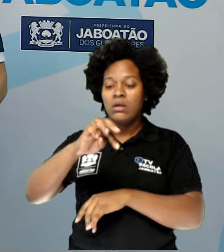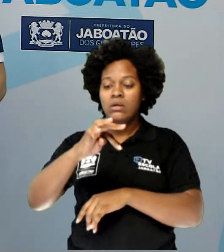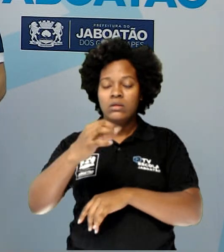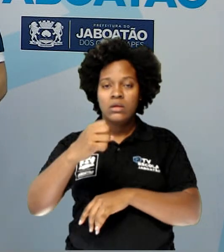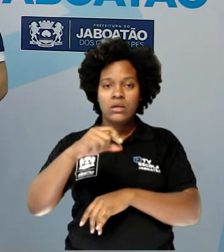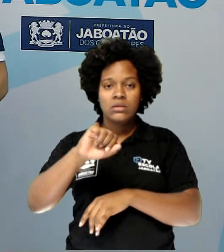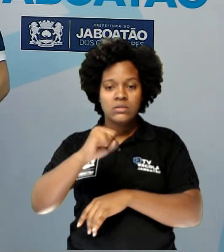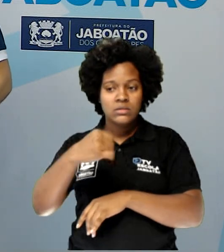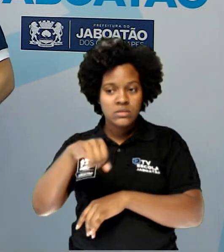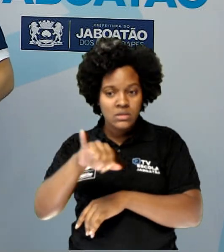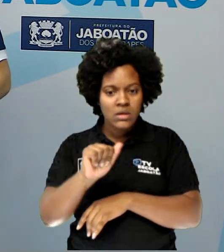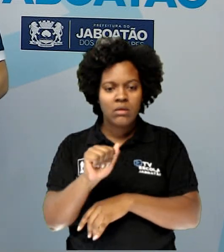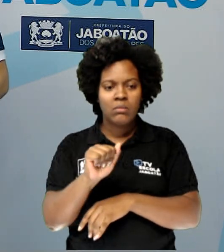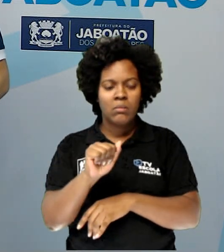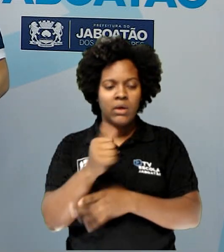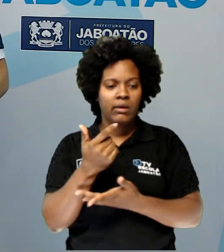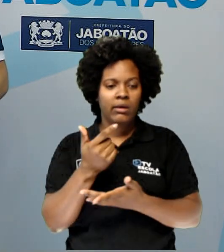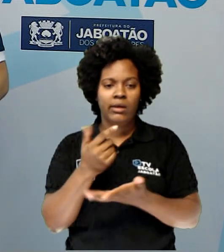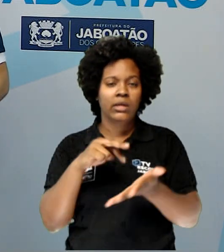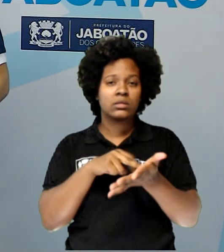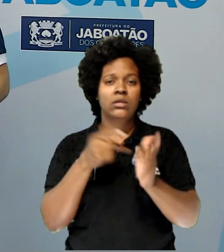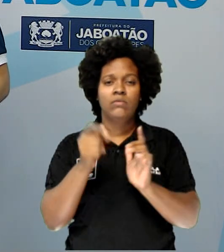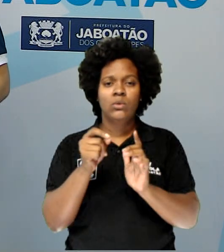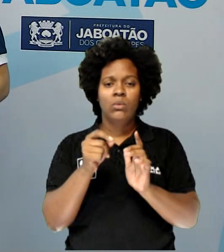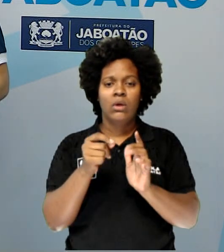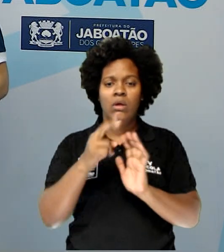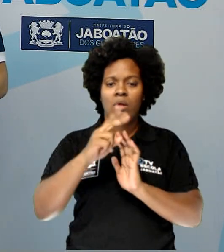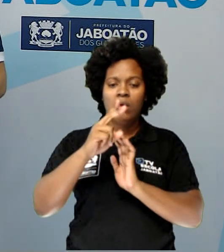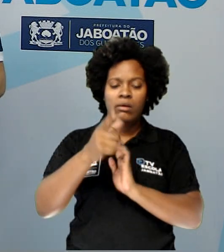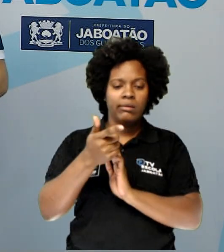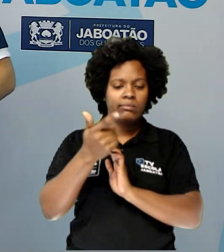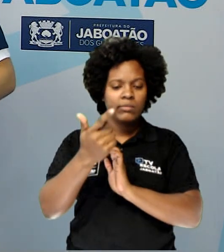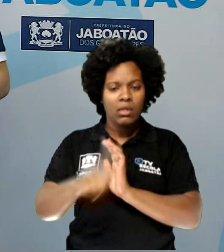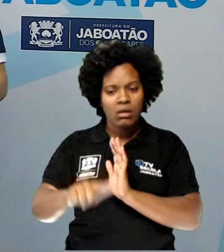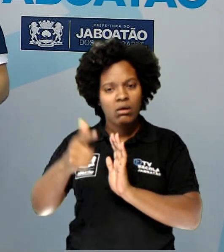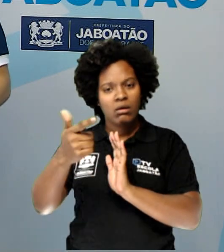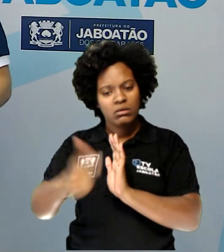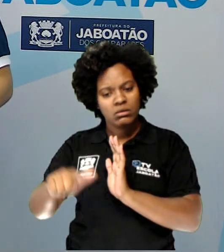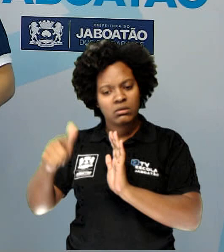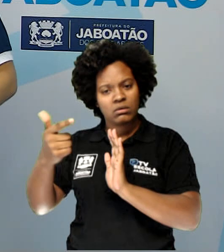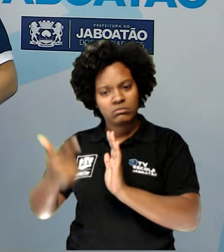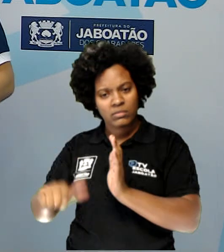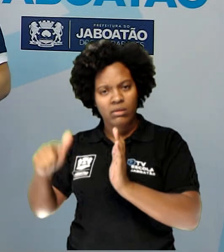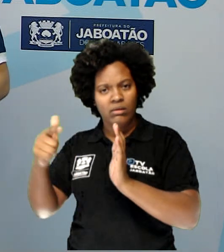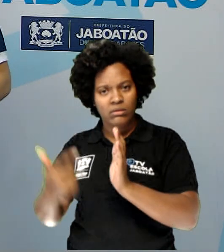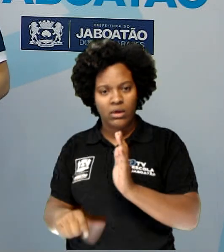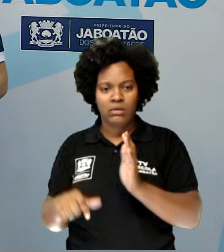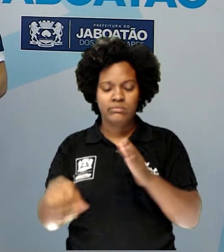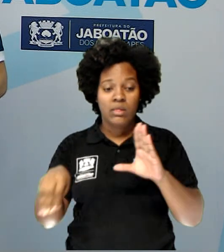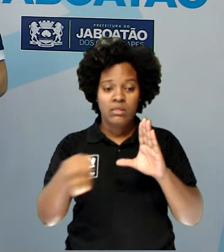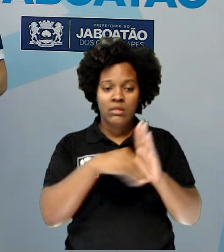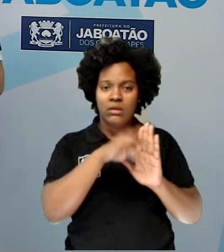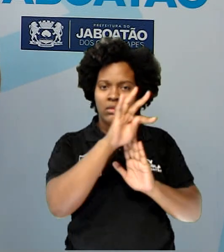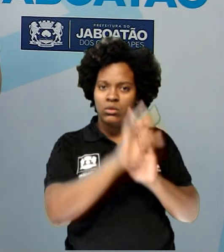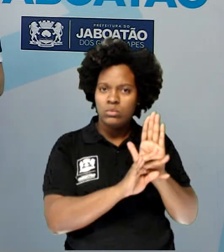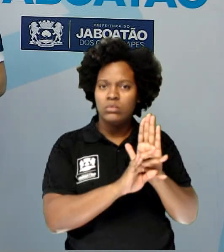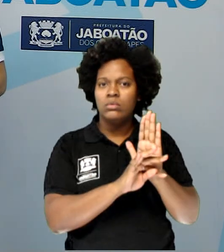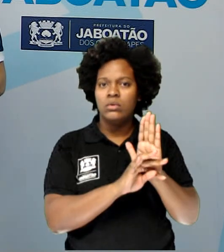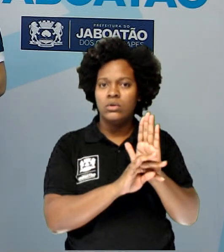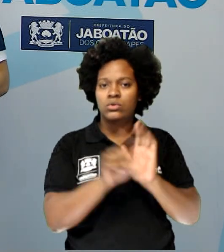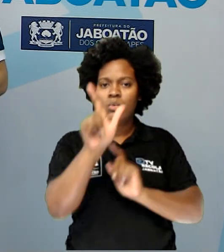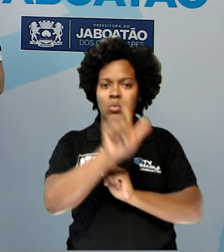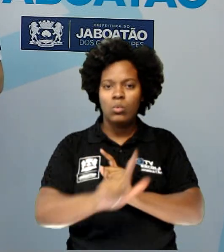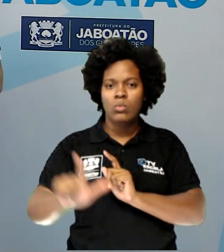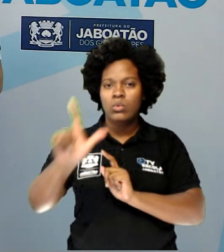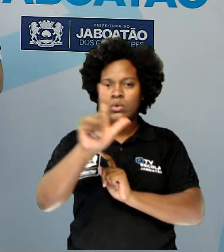quando existe uma certa repetição dentro dos textos, literários normalmente, para gerar um efeito de